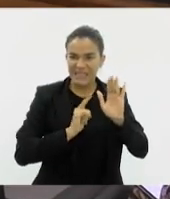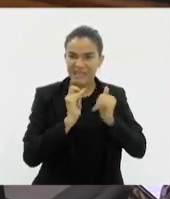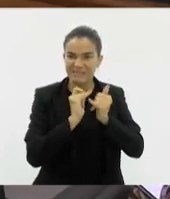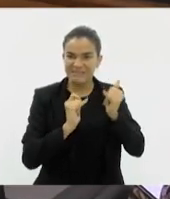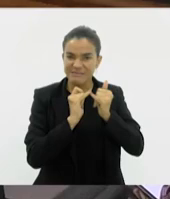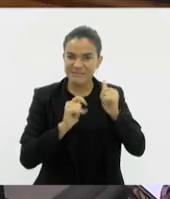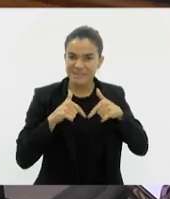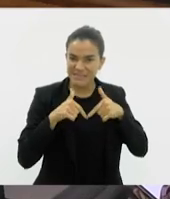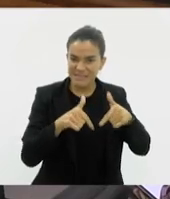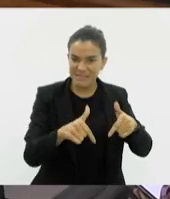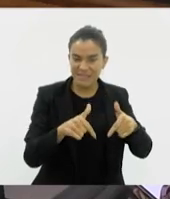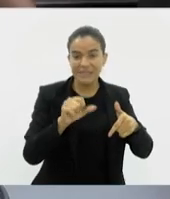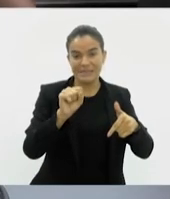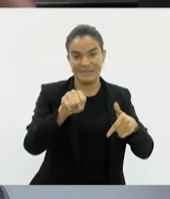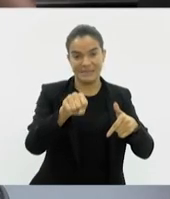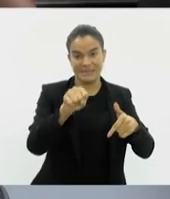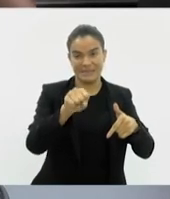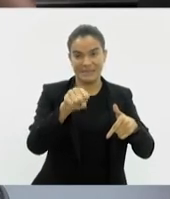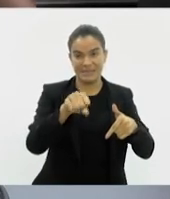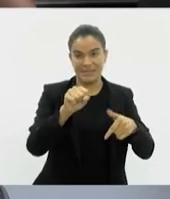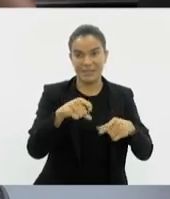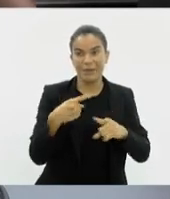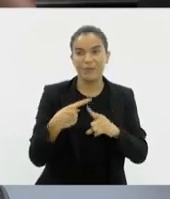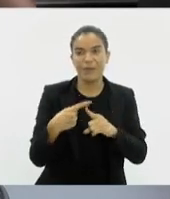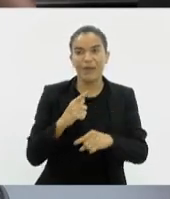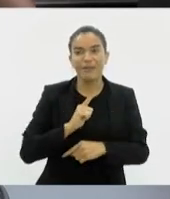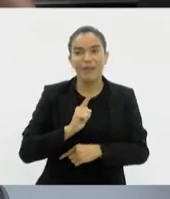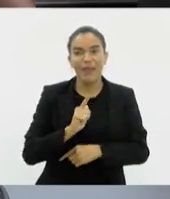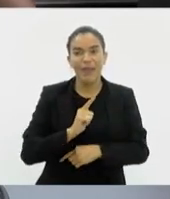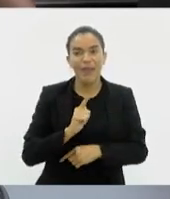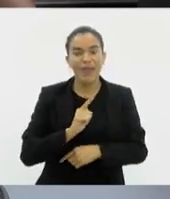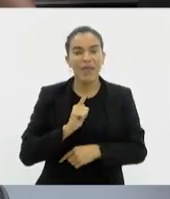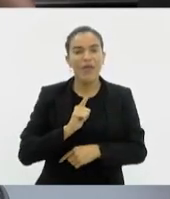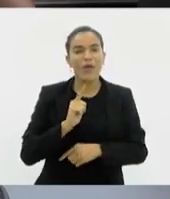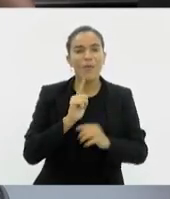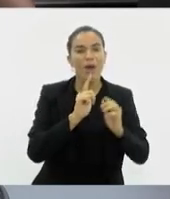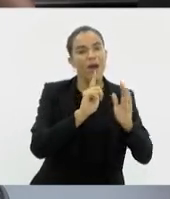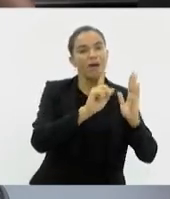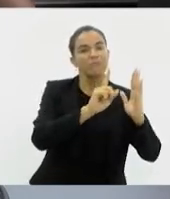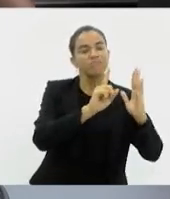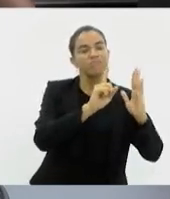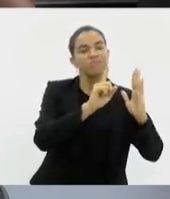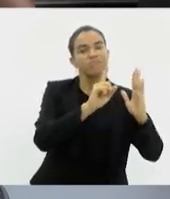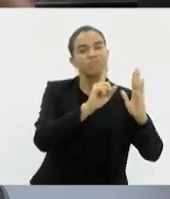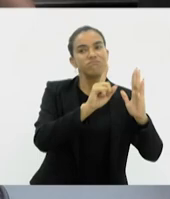com o de Vossa Excelência, né? É, exatamente, porque tem uma questão de ordem.